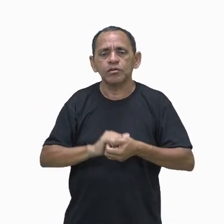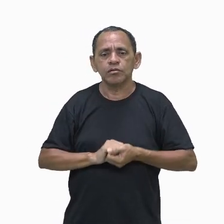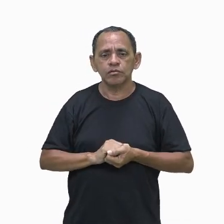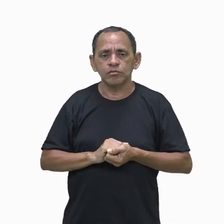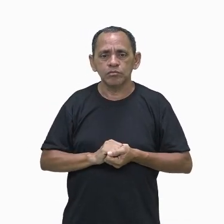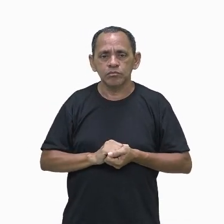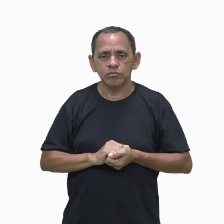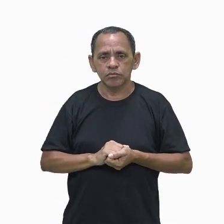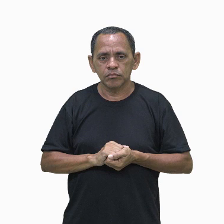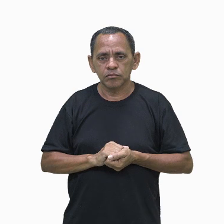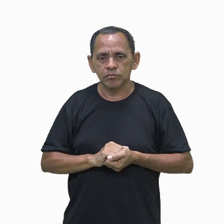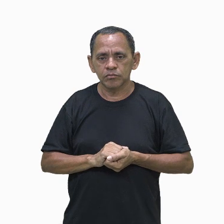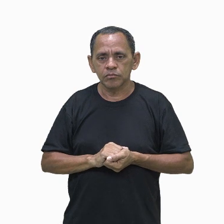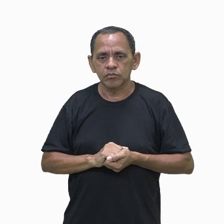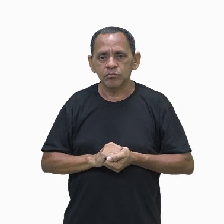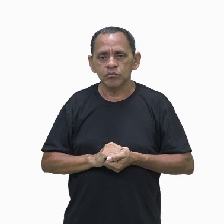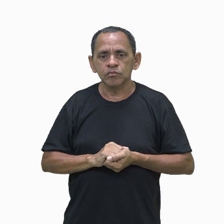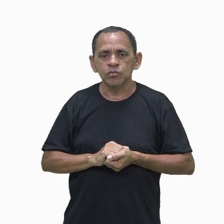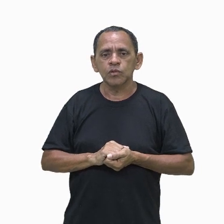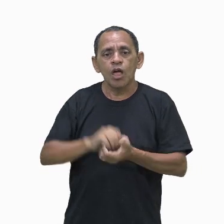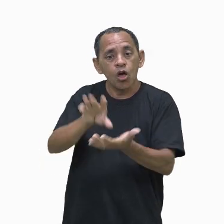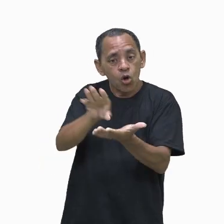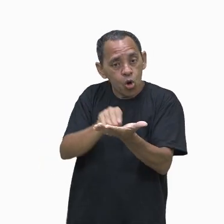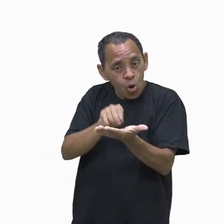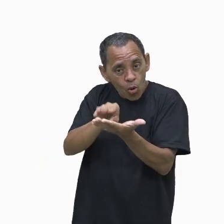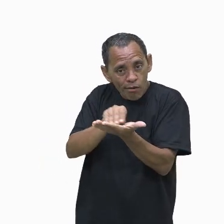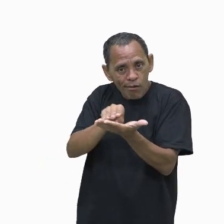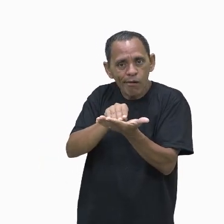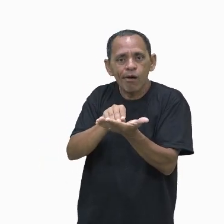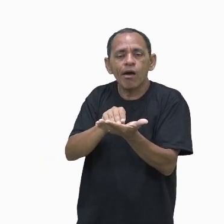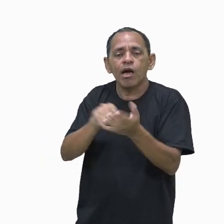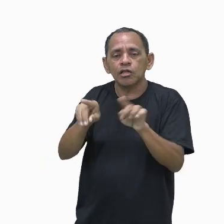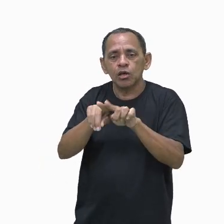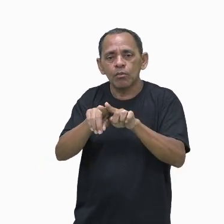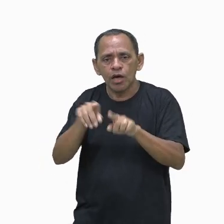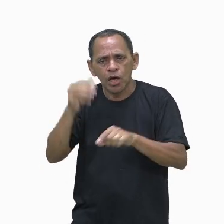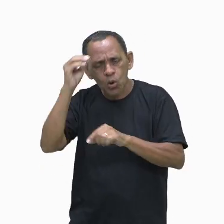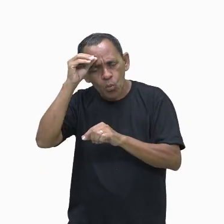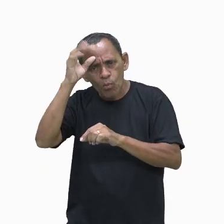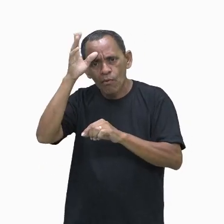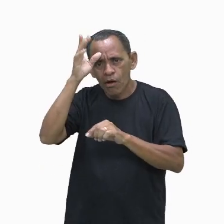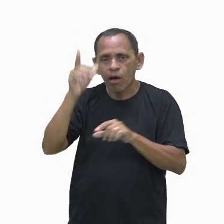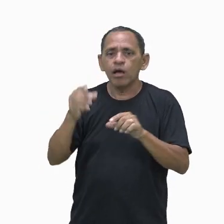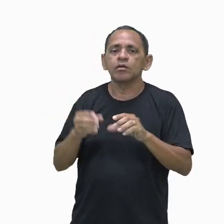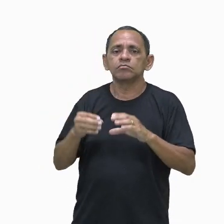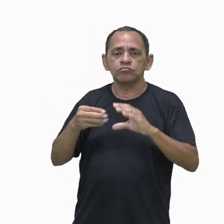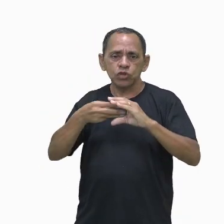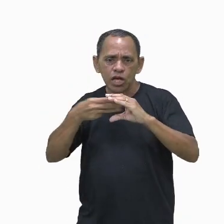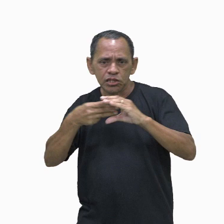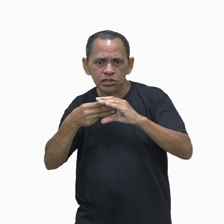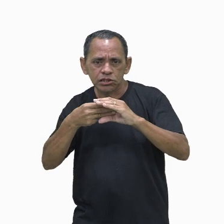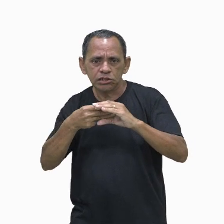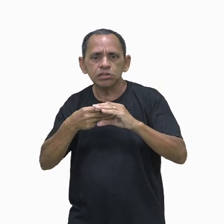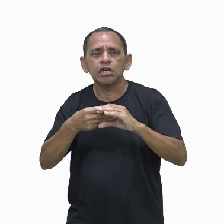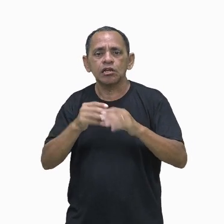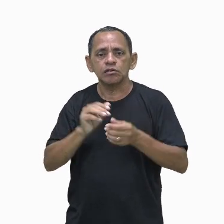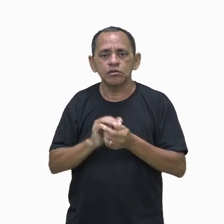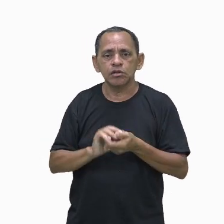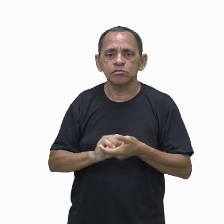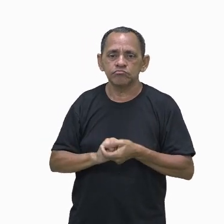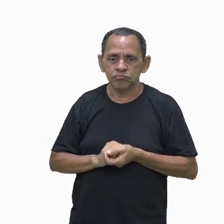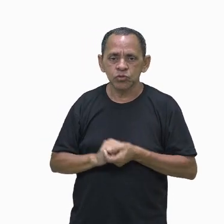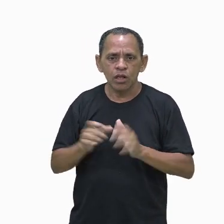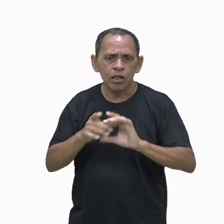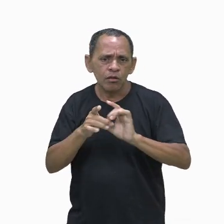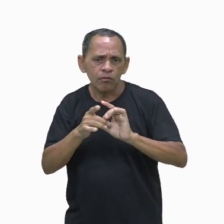Outra função é o reconhecimento celular, né, presente na substância das células, permitindo o reconhecimento entre diferentes